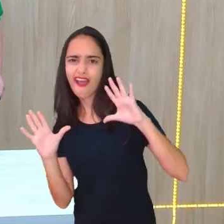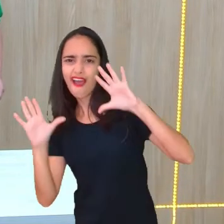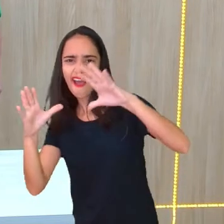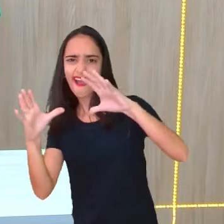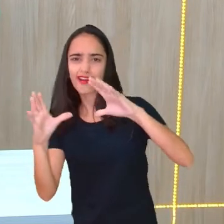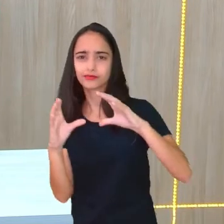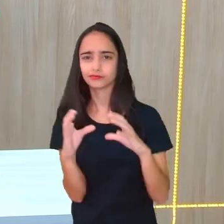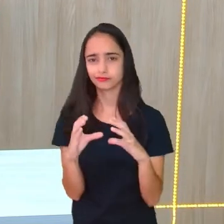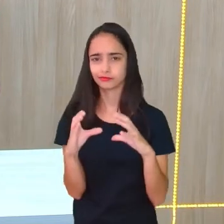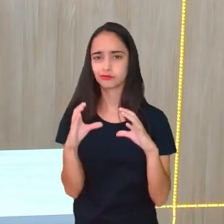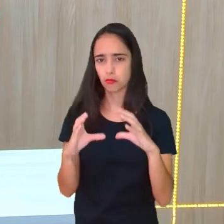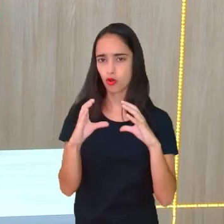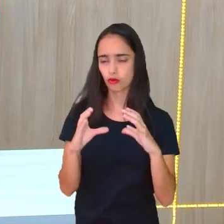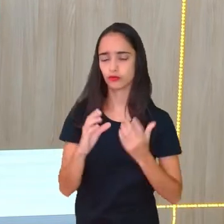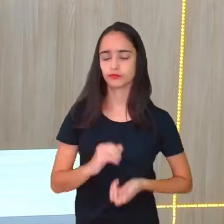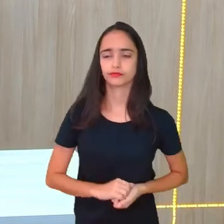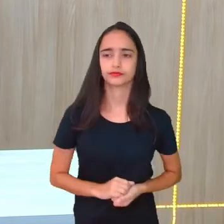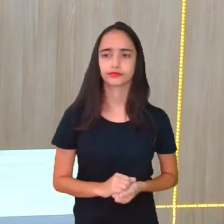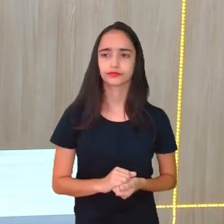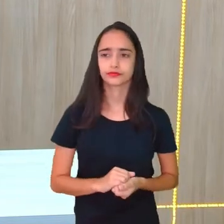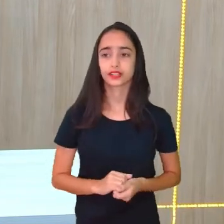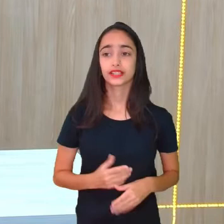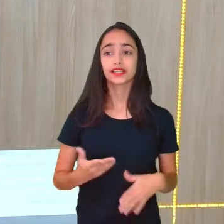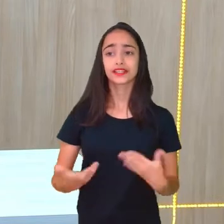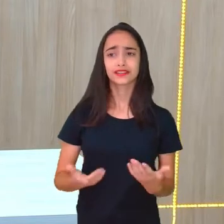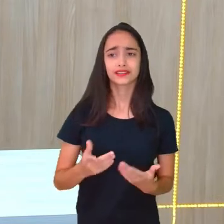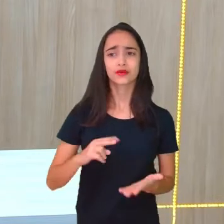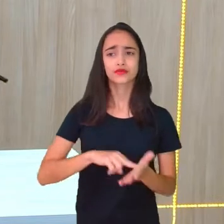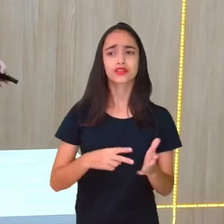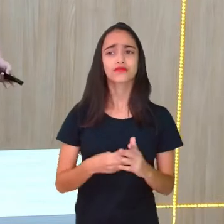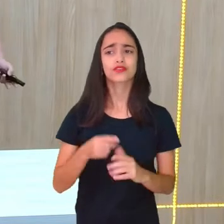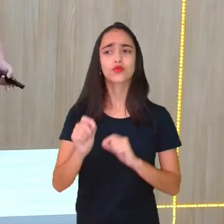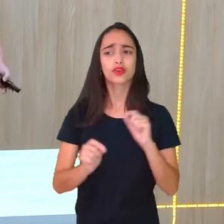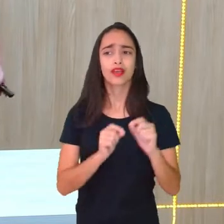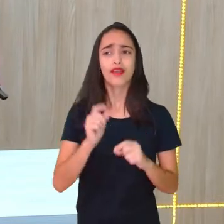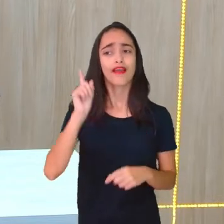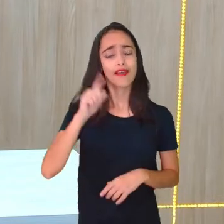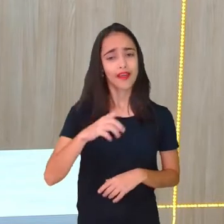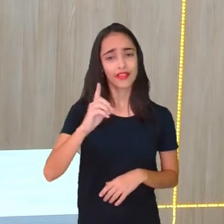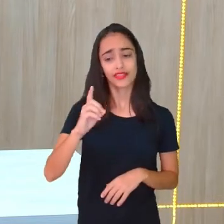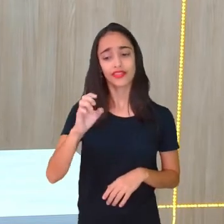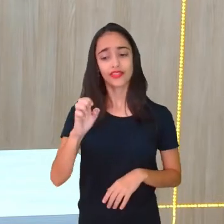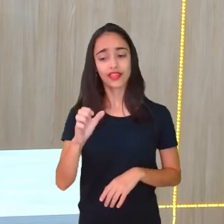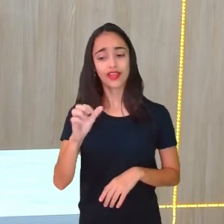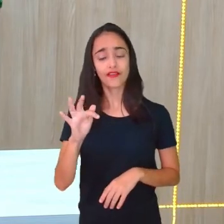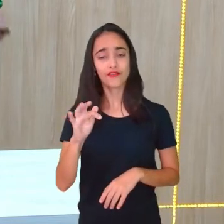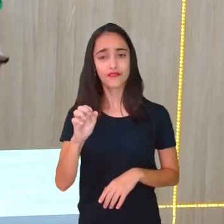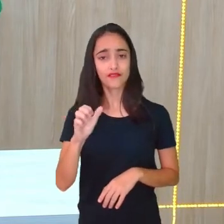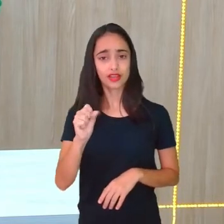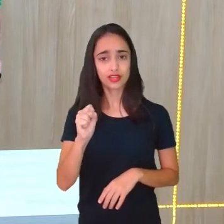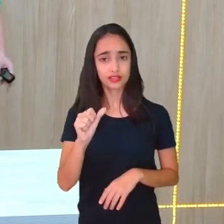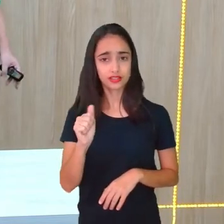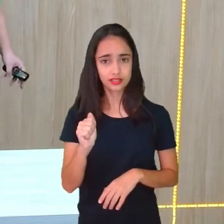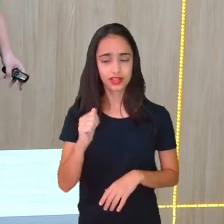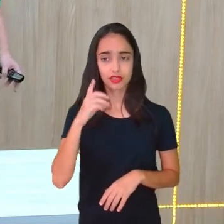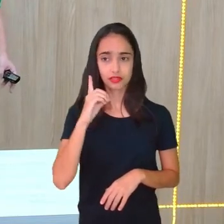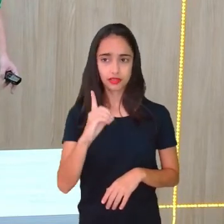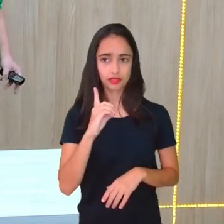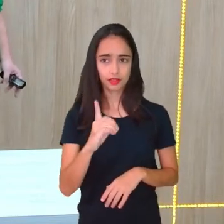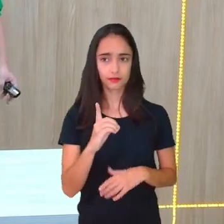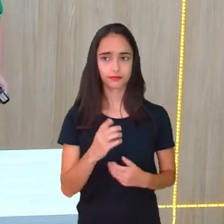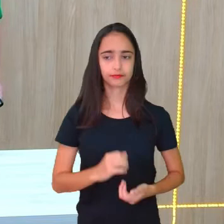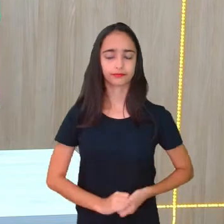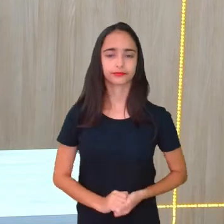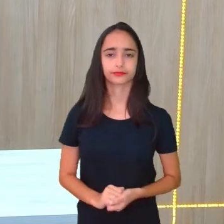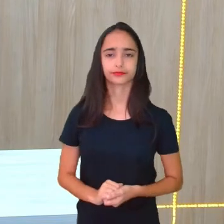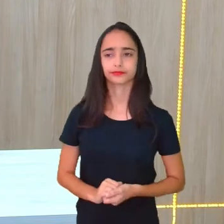Tá? Por quê? Se for trave, o goleiro não está agarrando. Para fora, ele deixa passar, né?